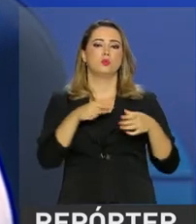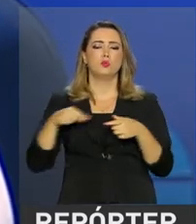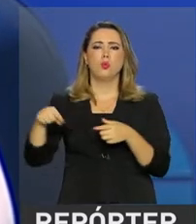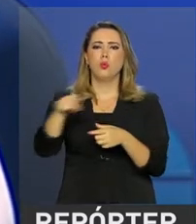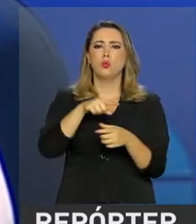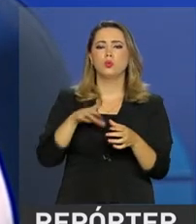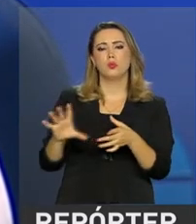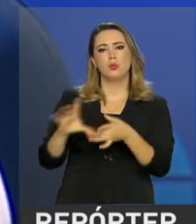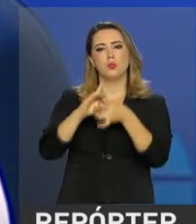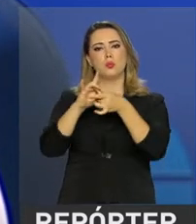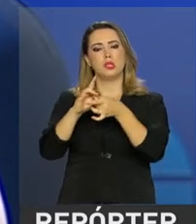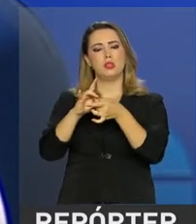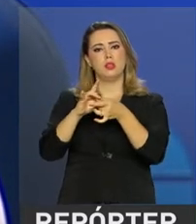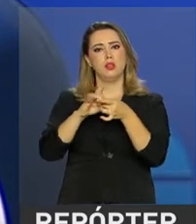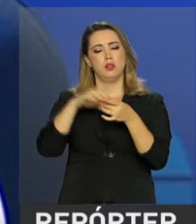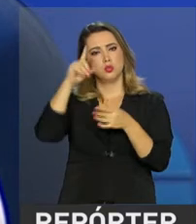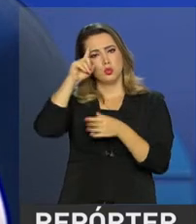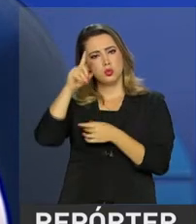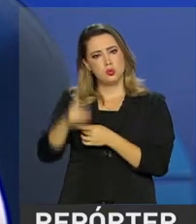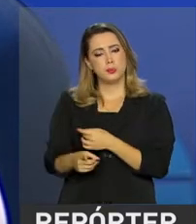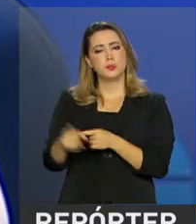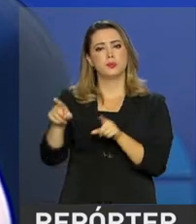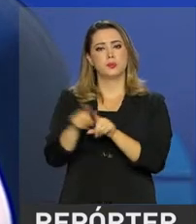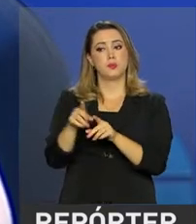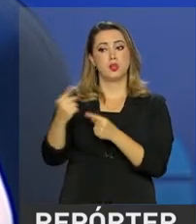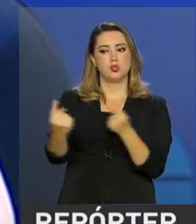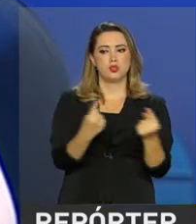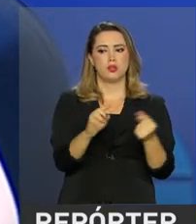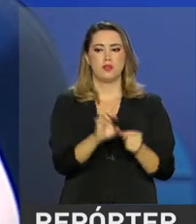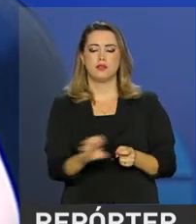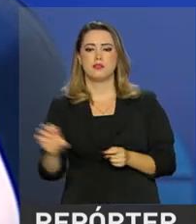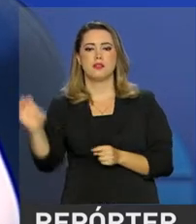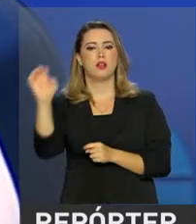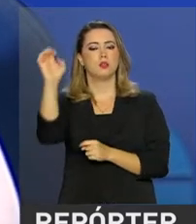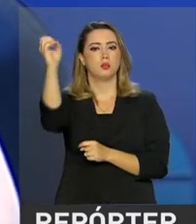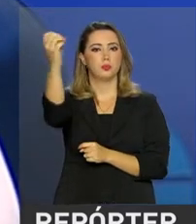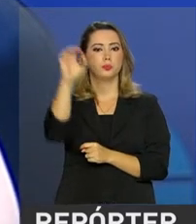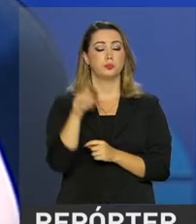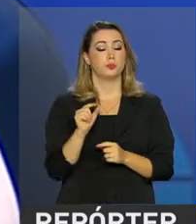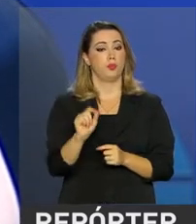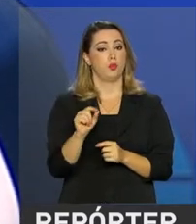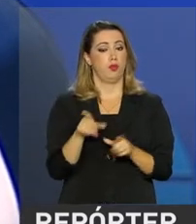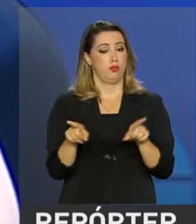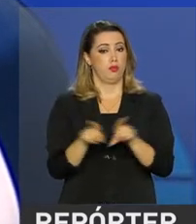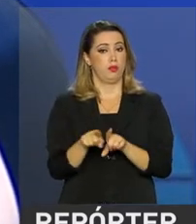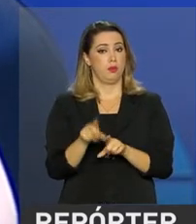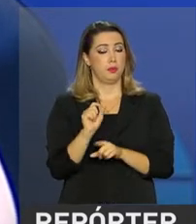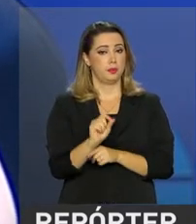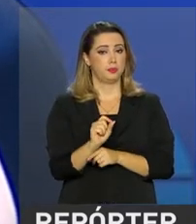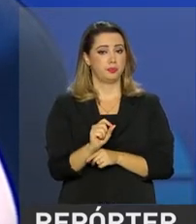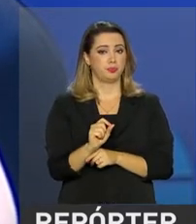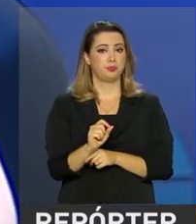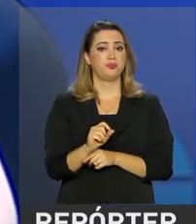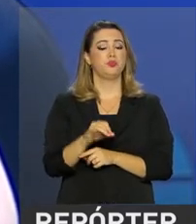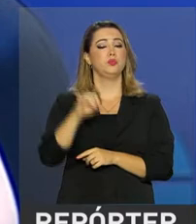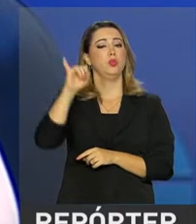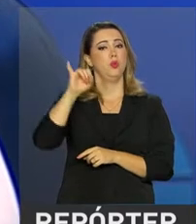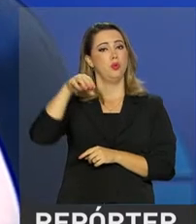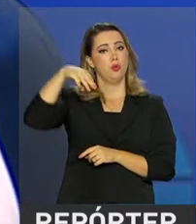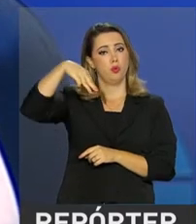os centros integrados de comando e controle regionais, o Instituto Nacional de